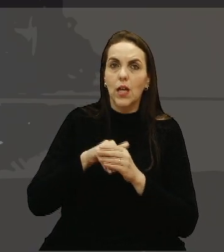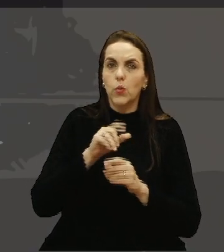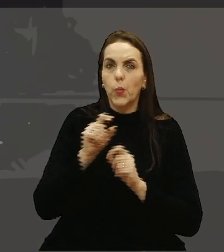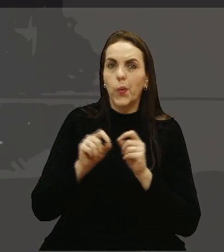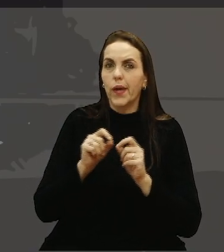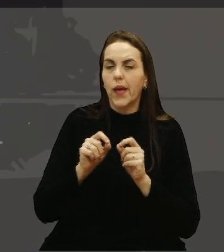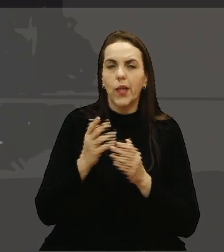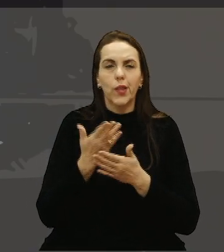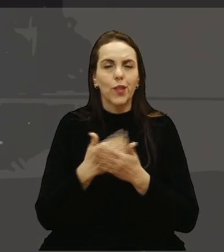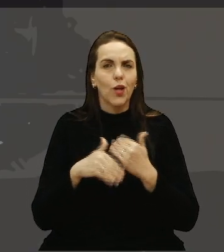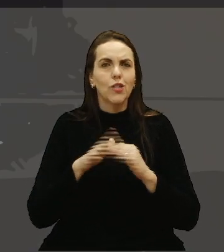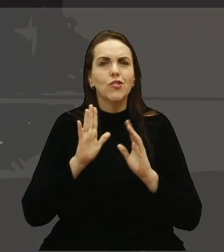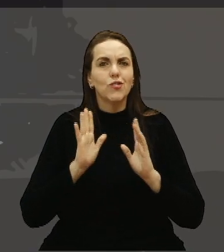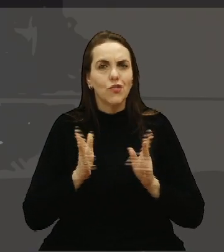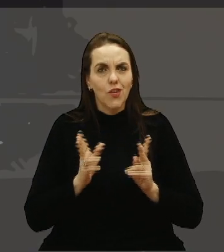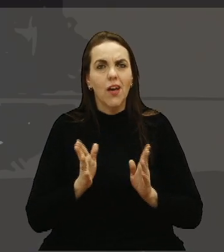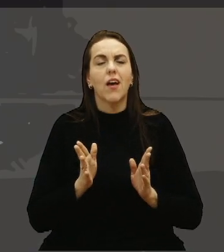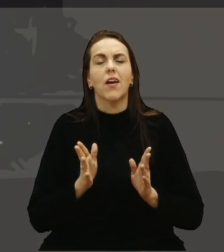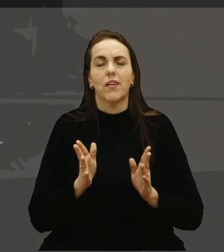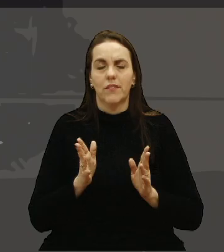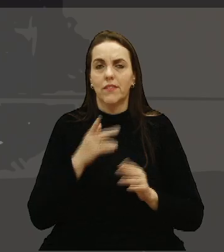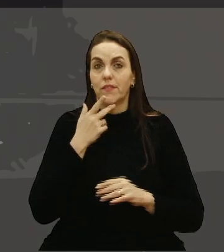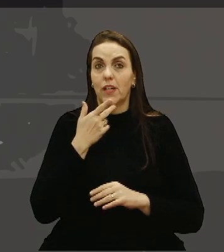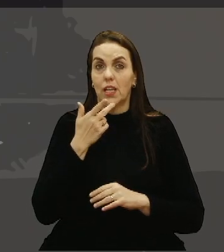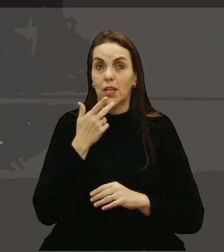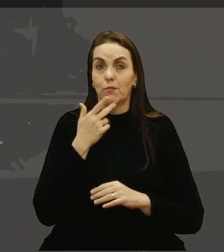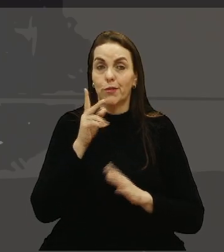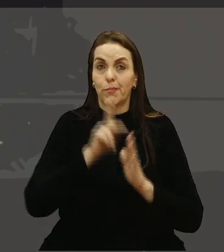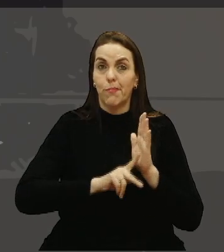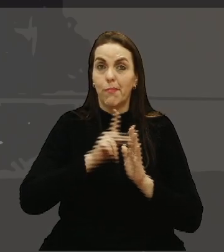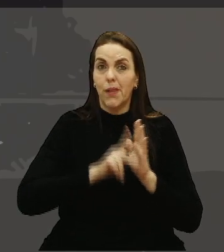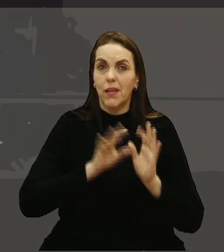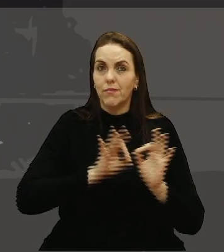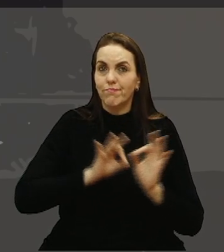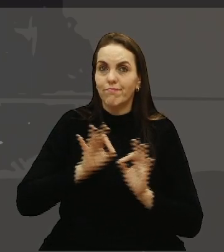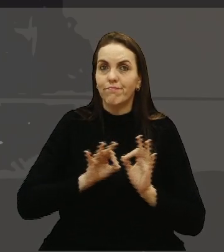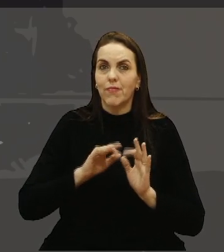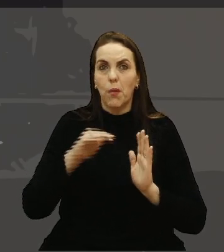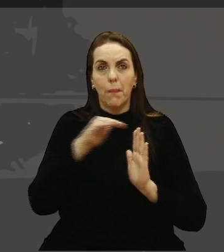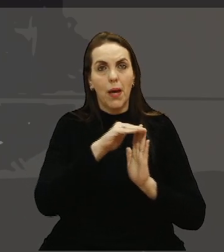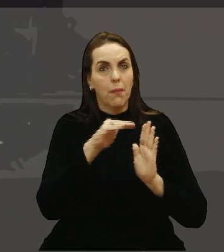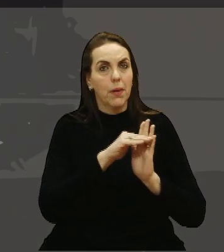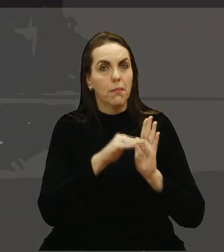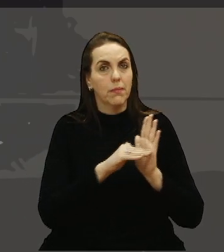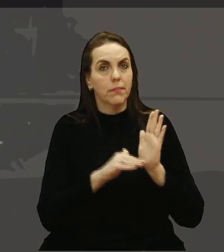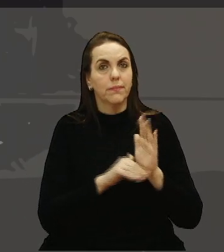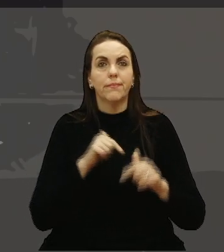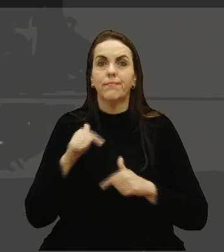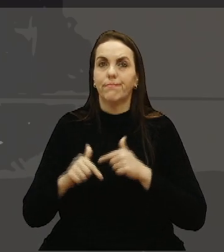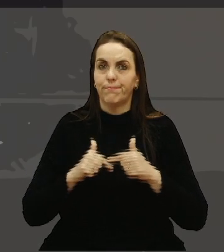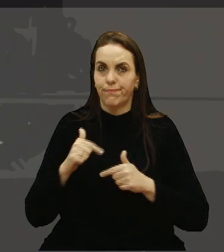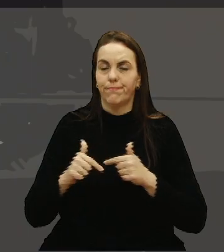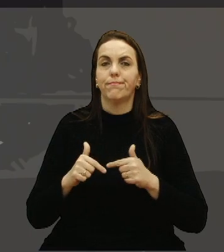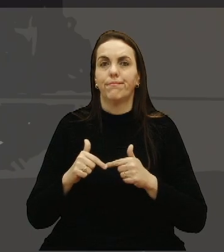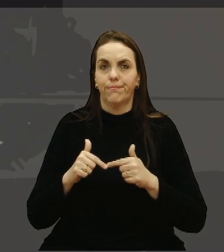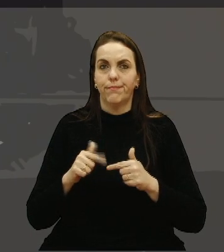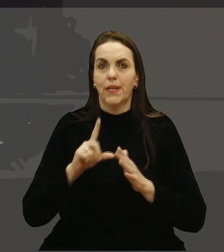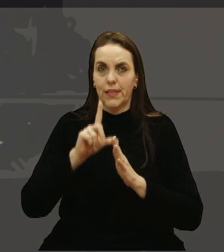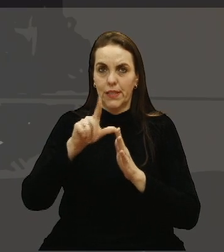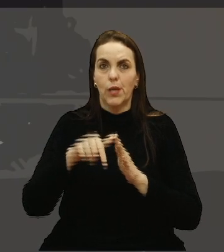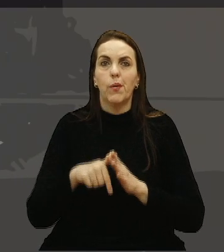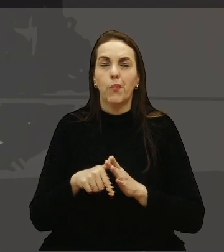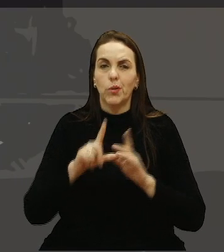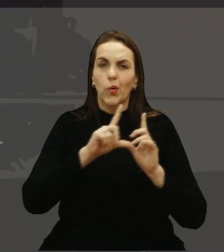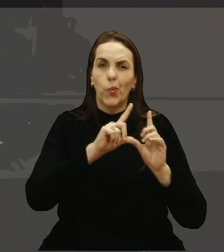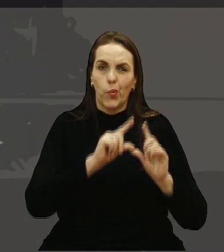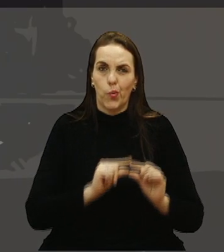já preconizamos num planejamento e num roteiro de trabalho, para que nós possamos depois amenizar